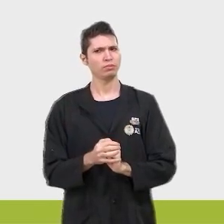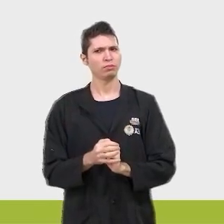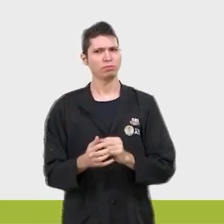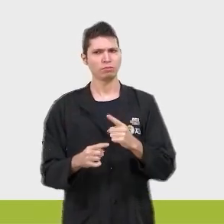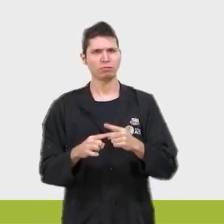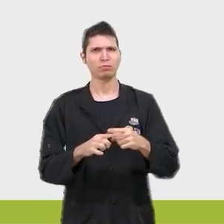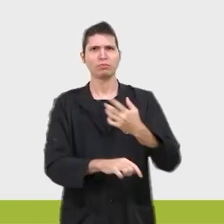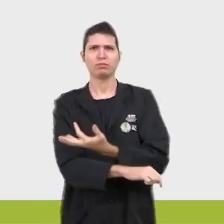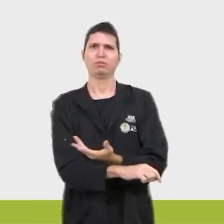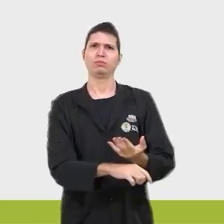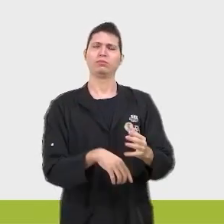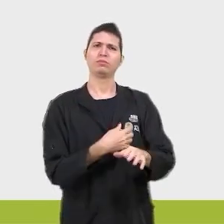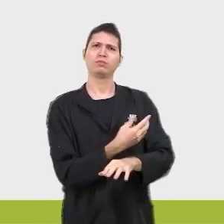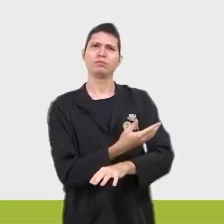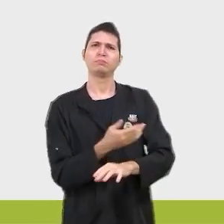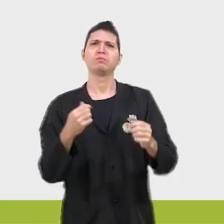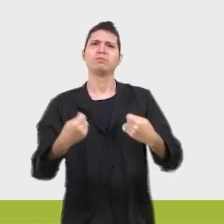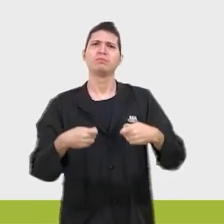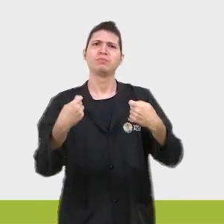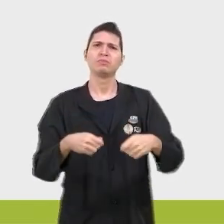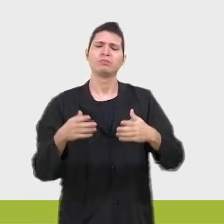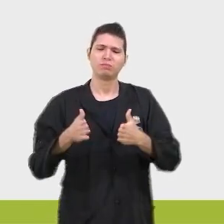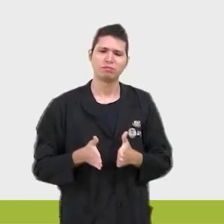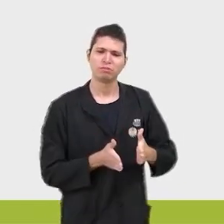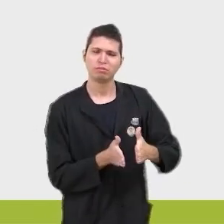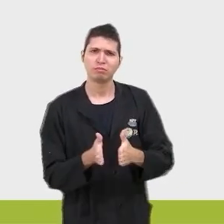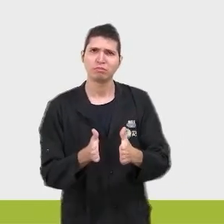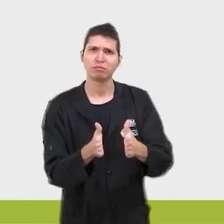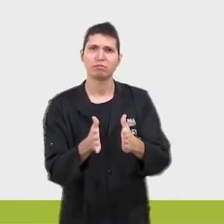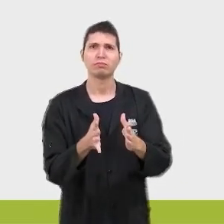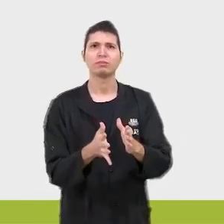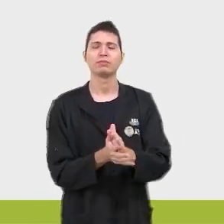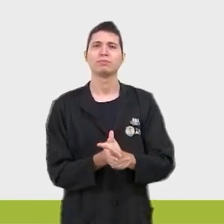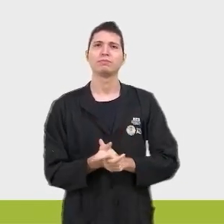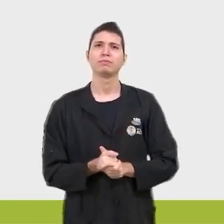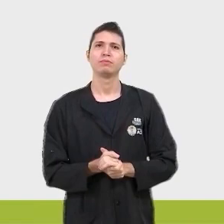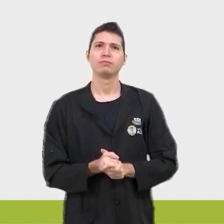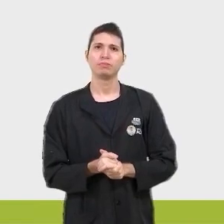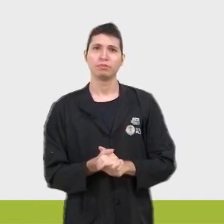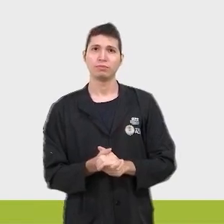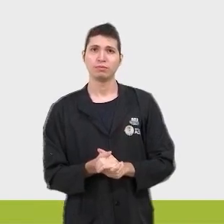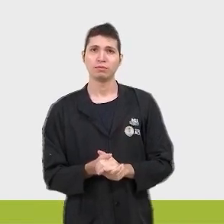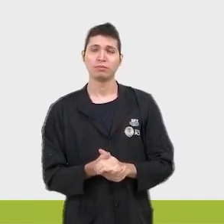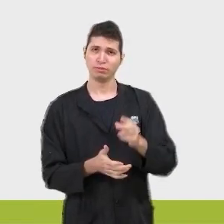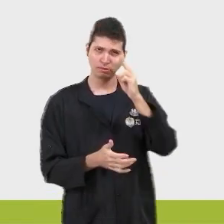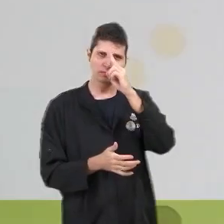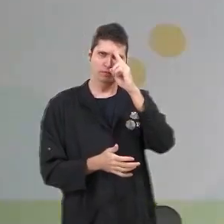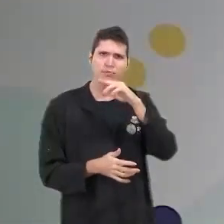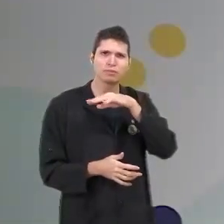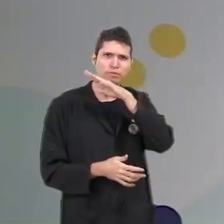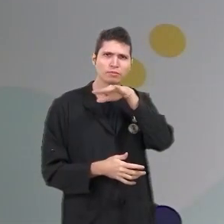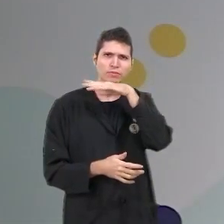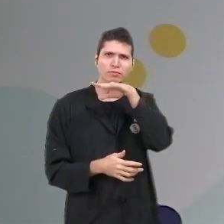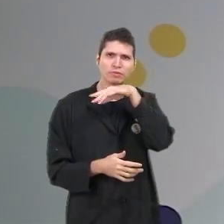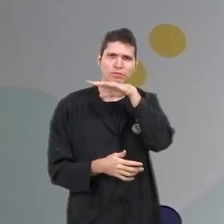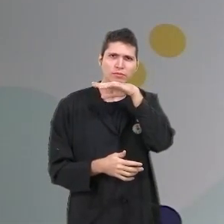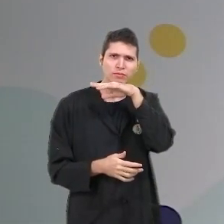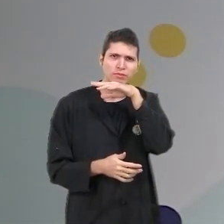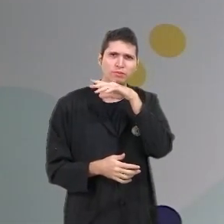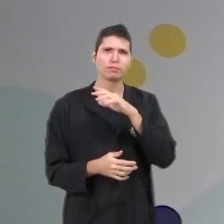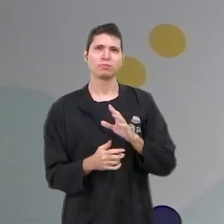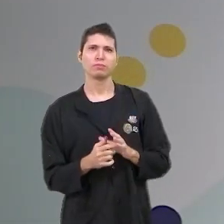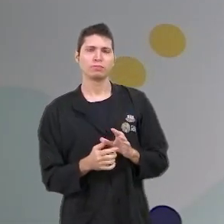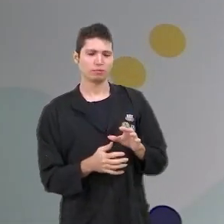vão depender desses corredores? Lembrem que os animais estão levando e trazendo sementes